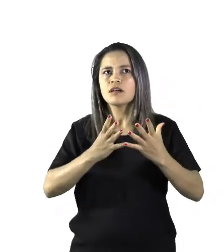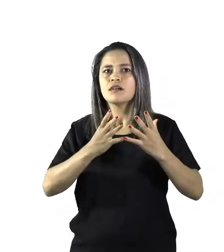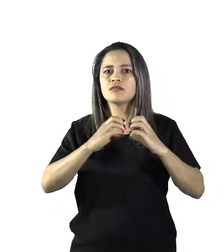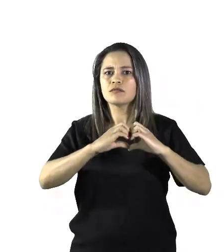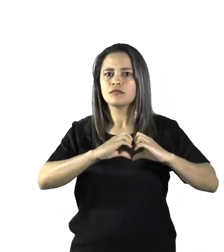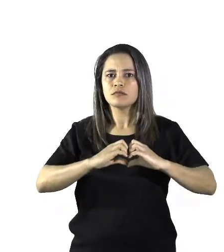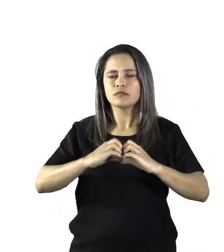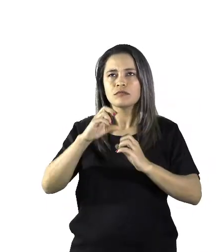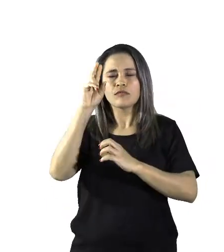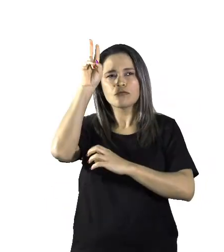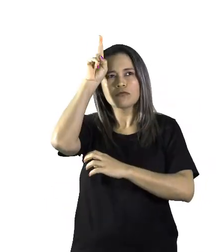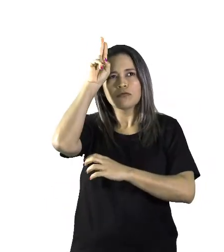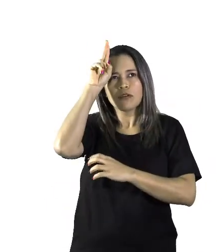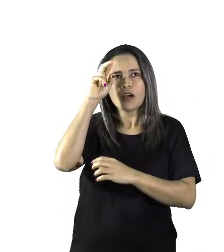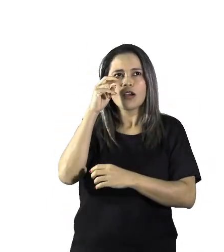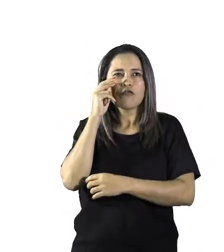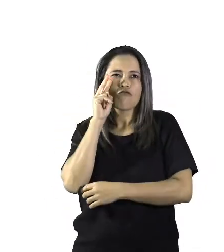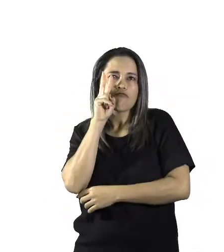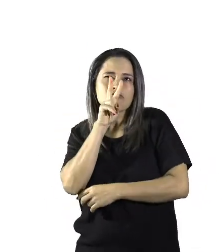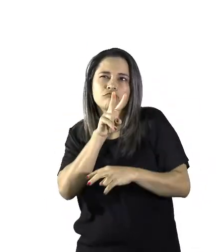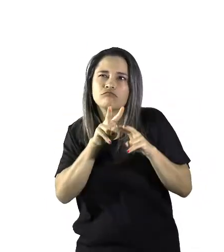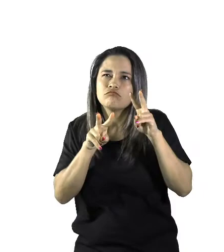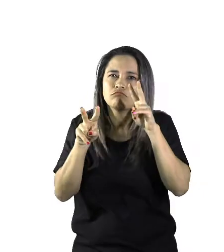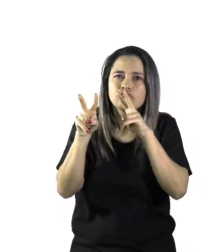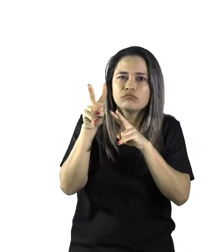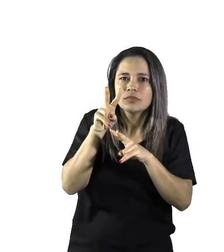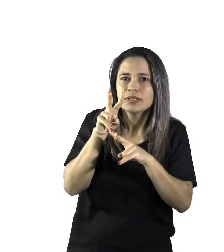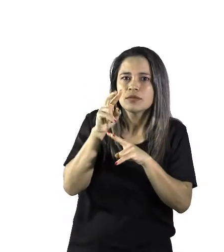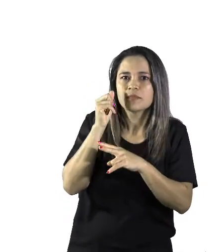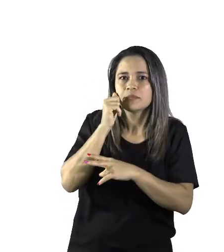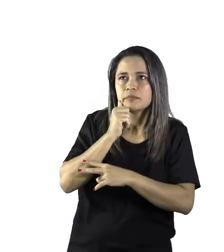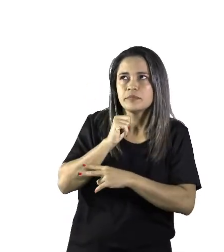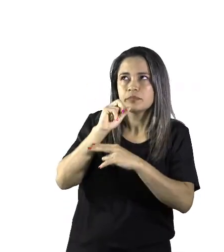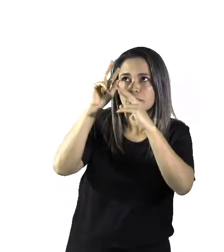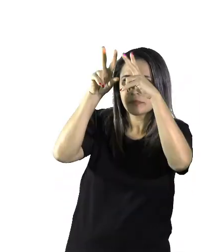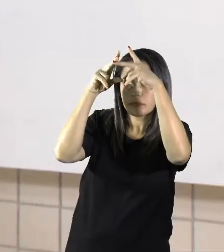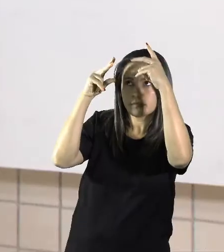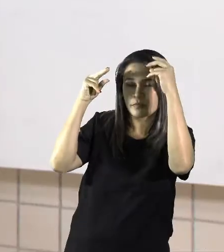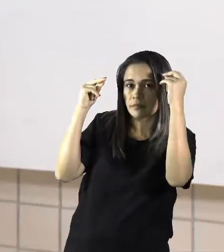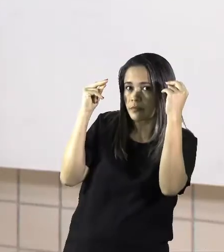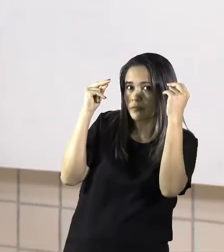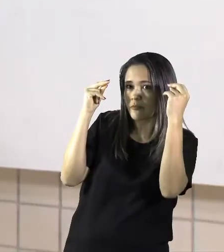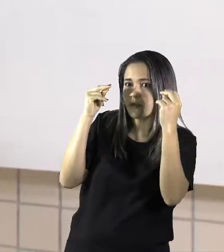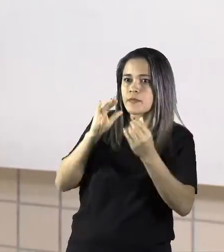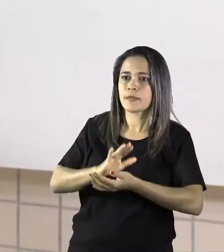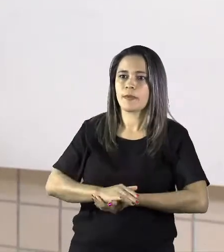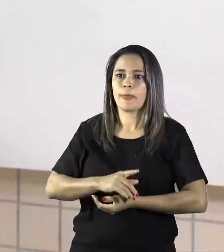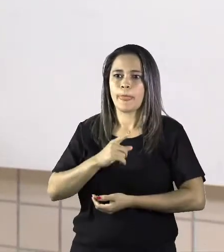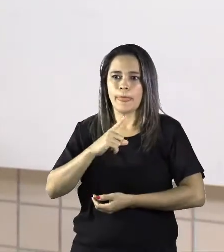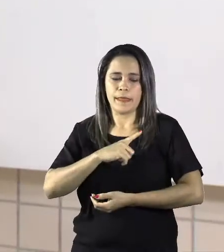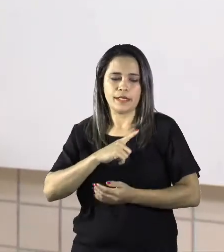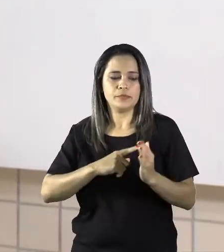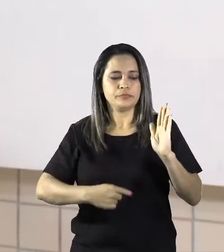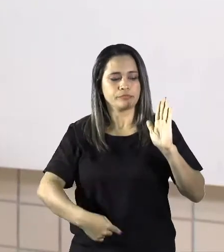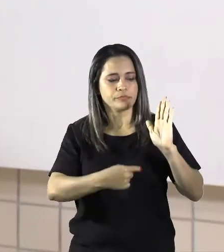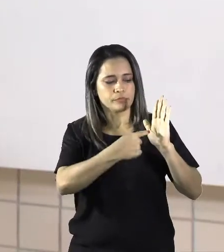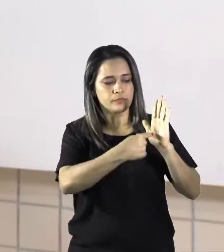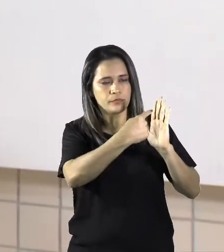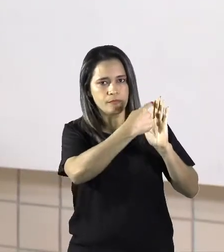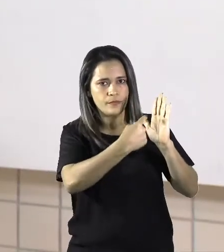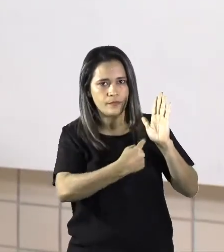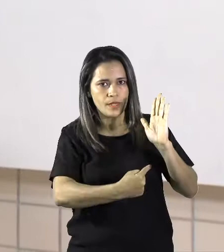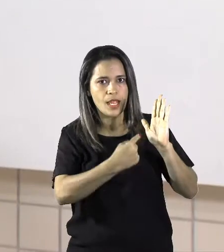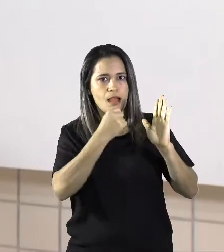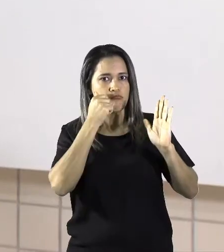para a menina do laço de fita? Se você for observar lá na capa do livro, tem lá a menina do laço de